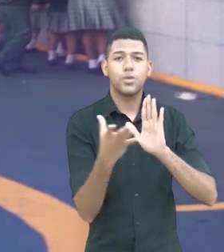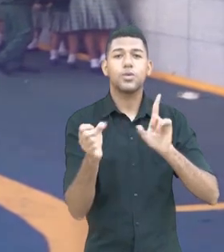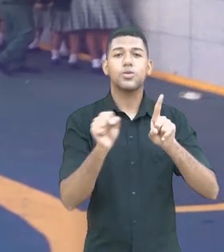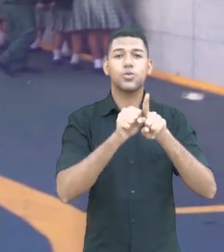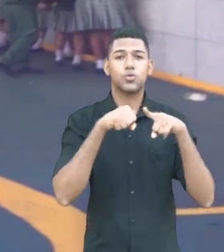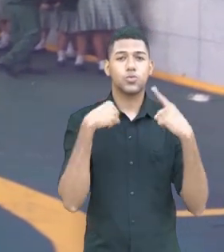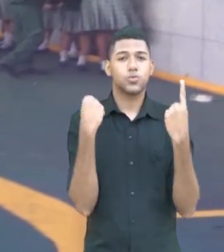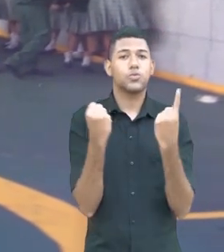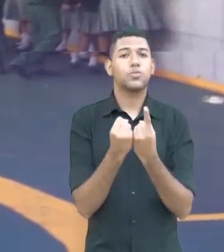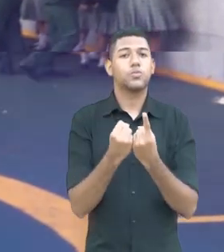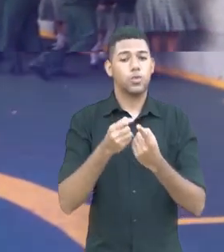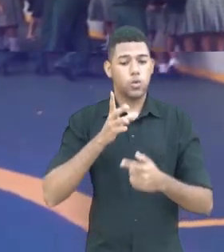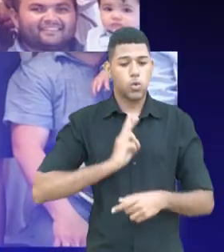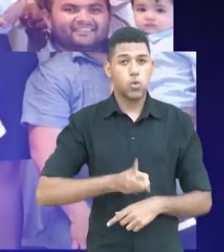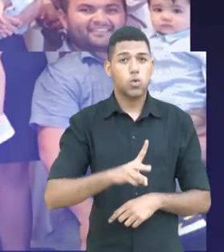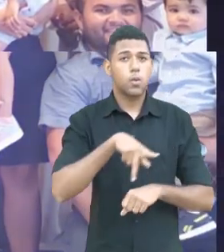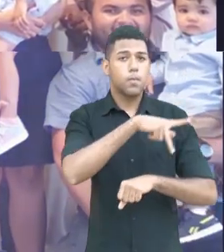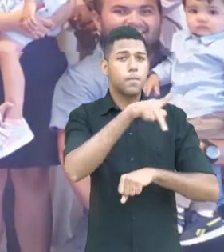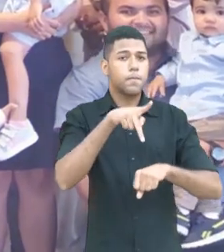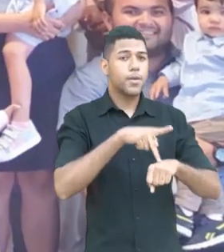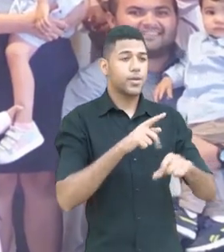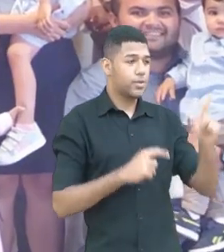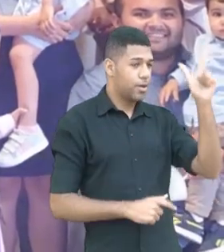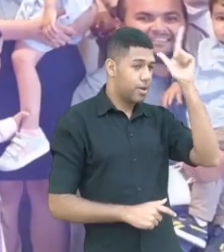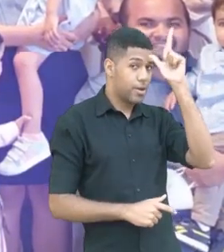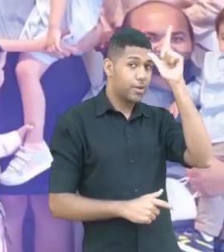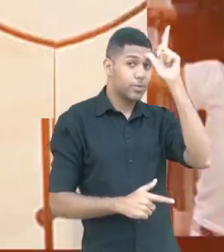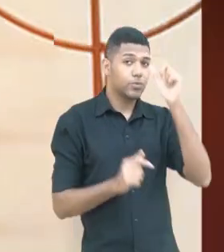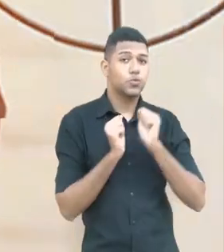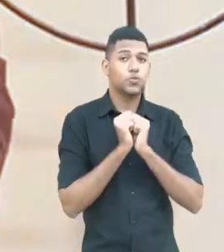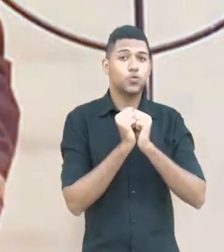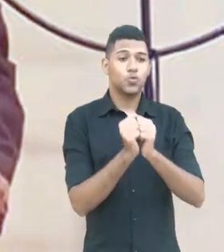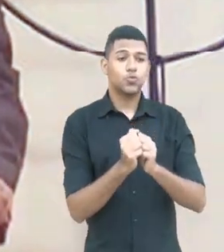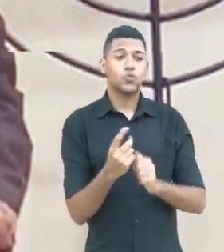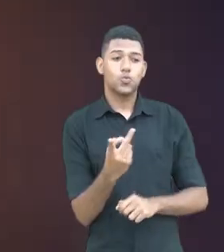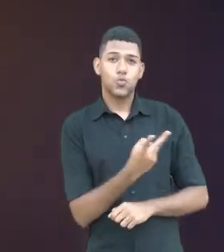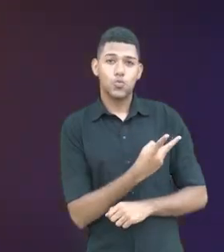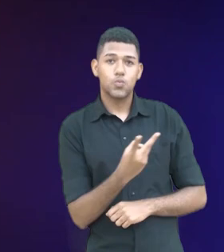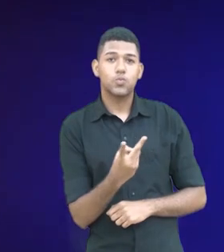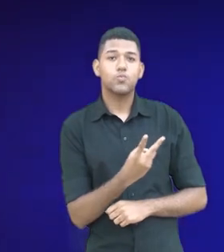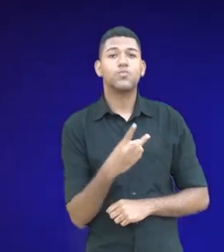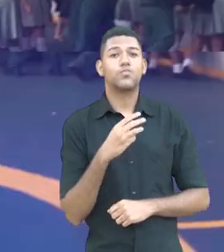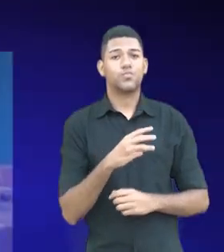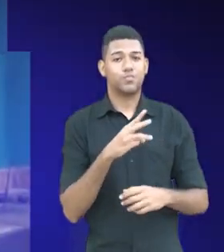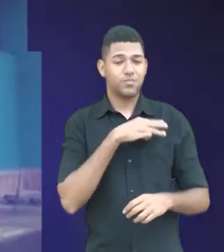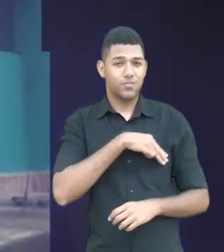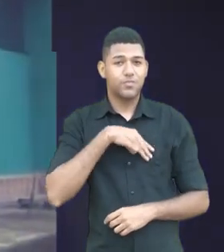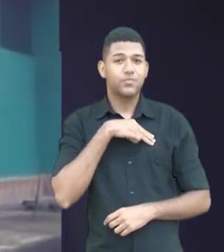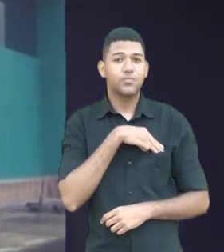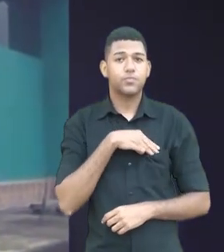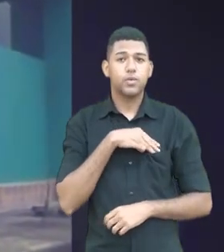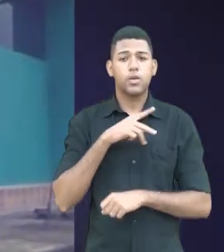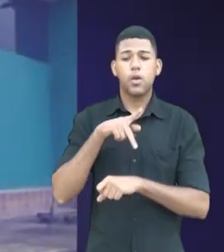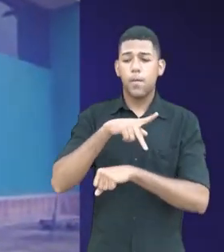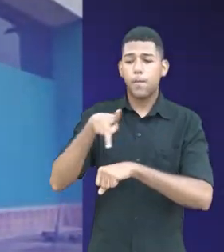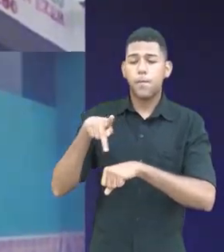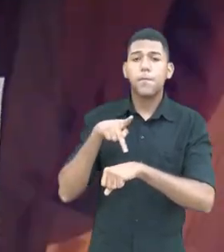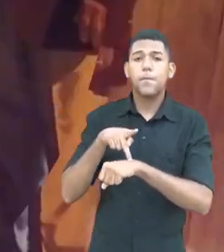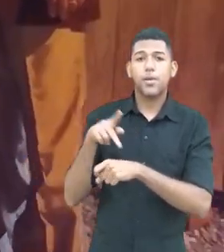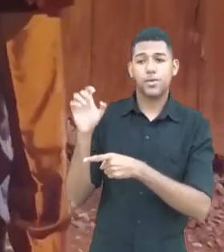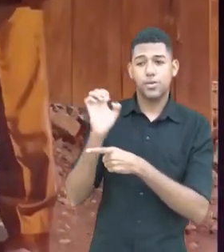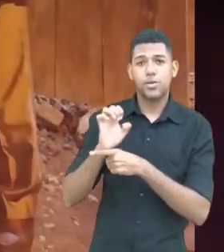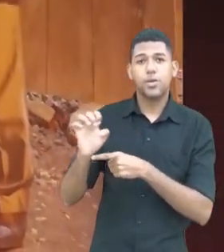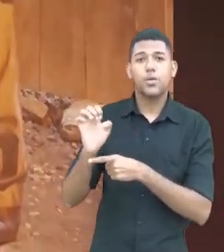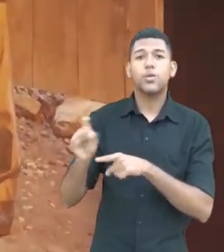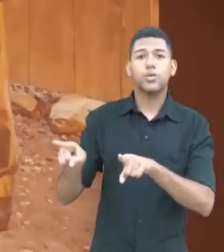sociais permanentes na Alemanha, com os missionários Everaldo Lopes e Herotildes Lopes. No Equador, com os